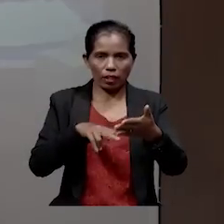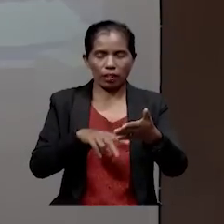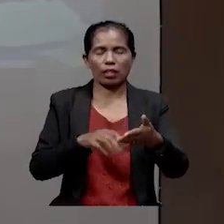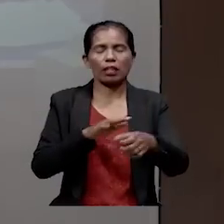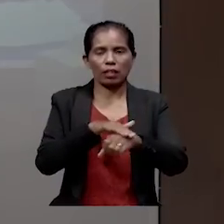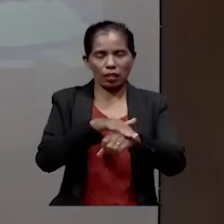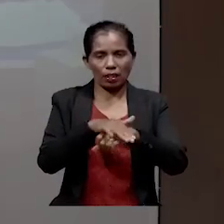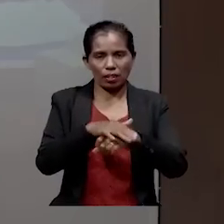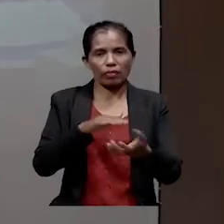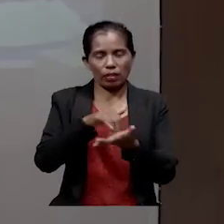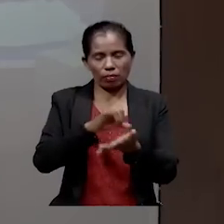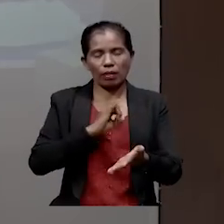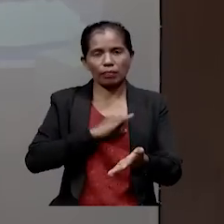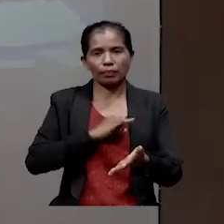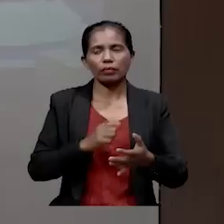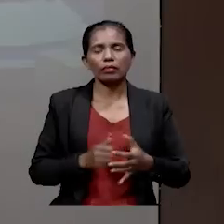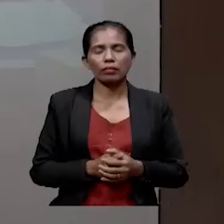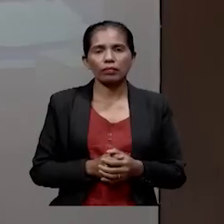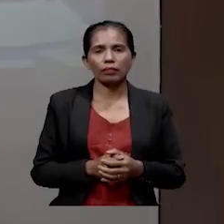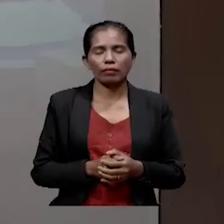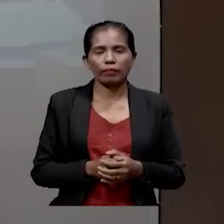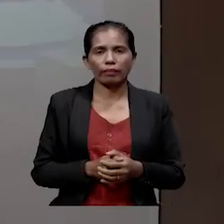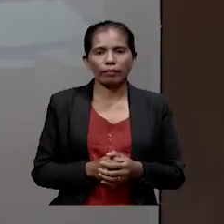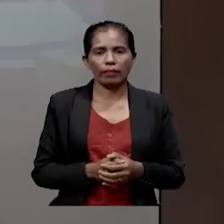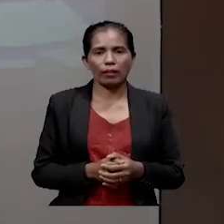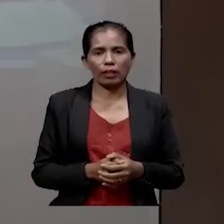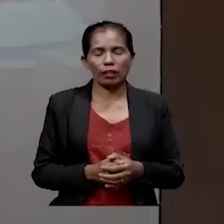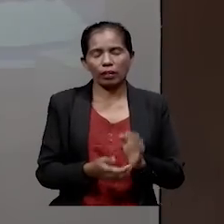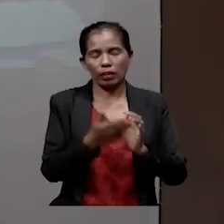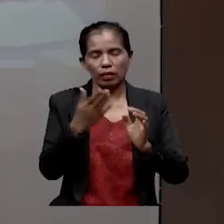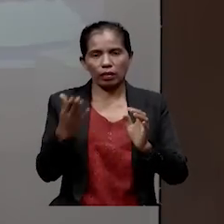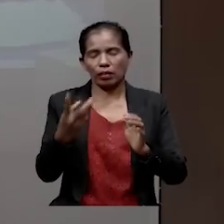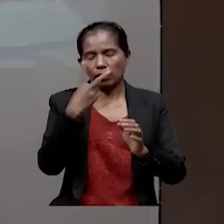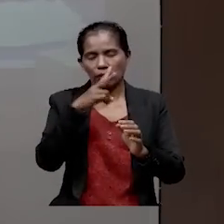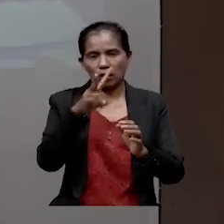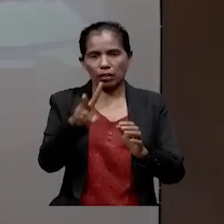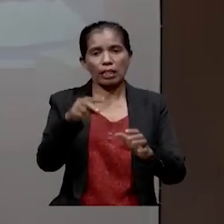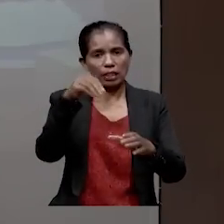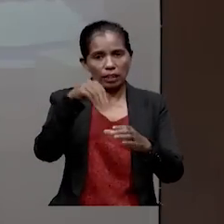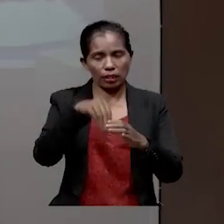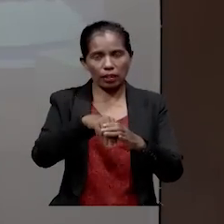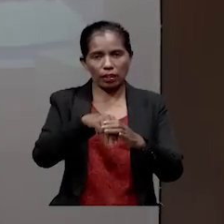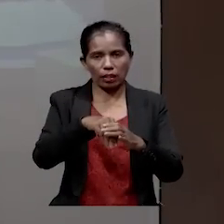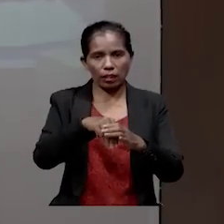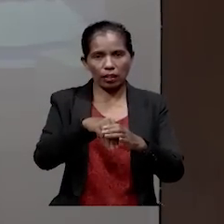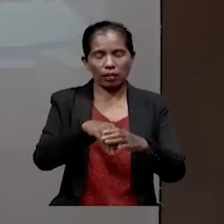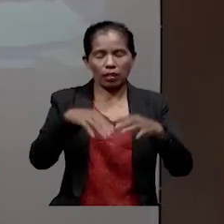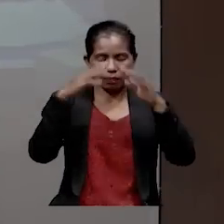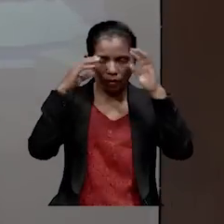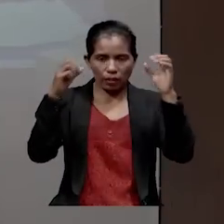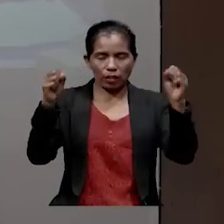Bahia. Just a few days before you were to be sure in, former President